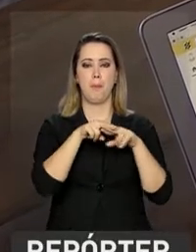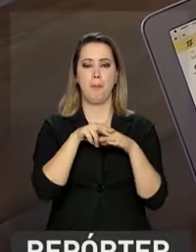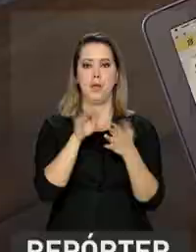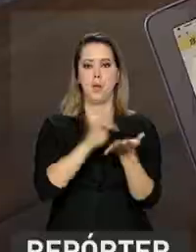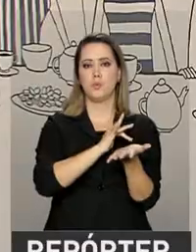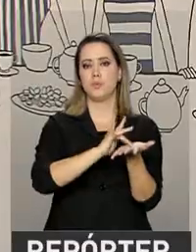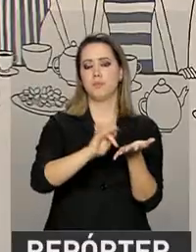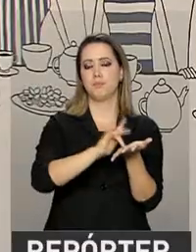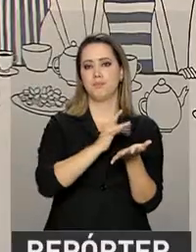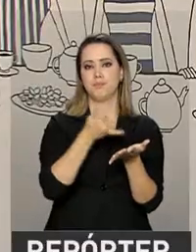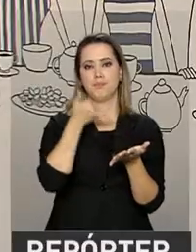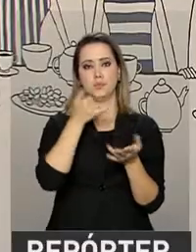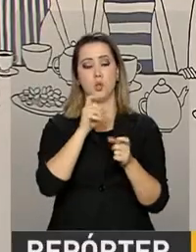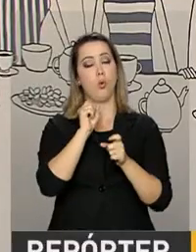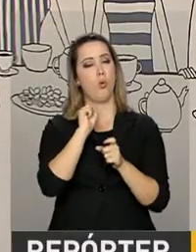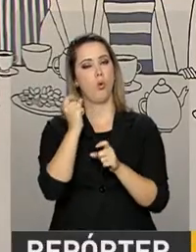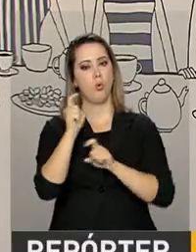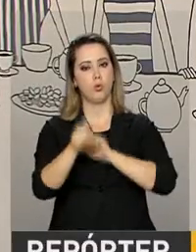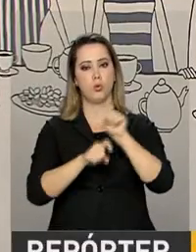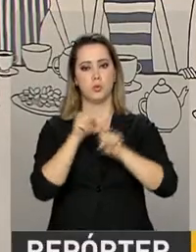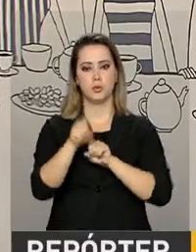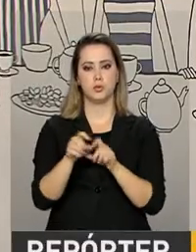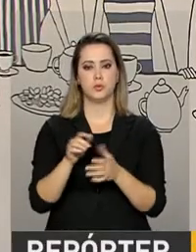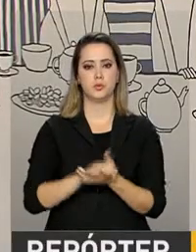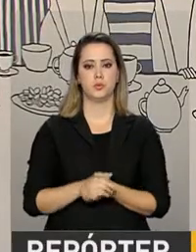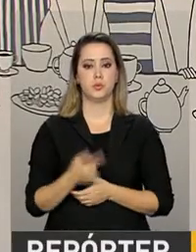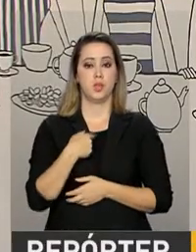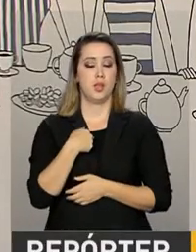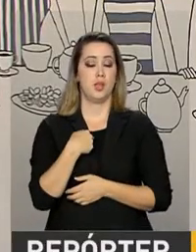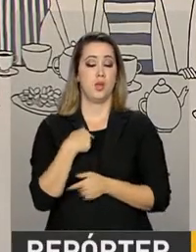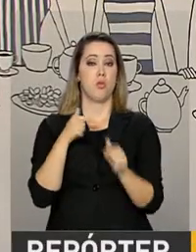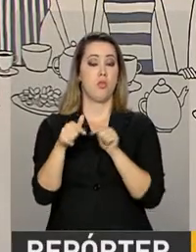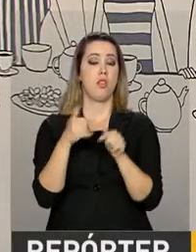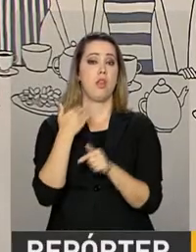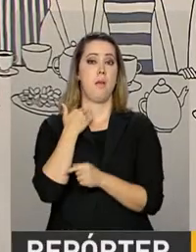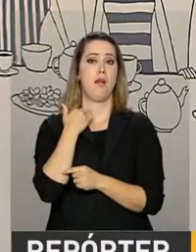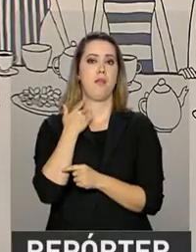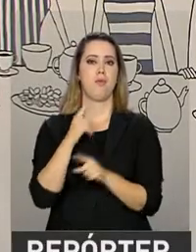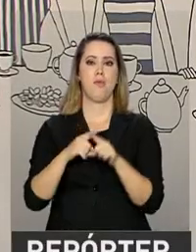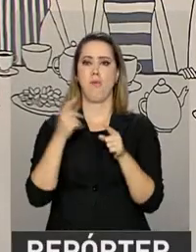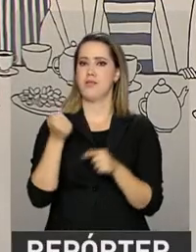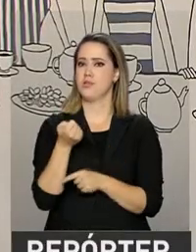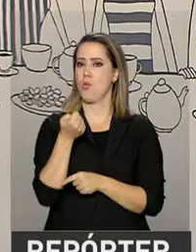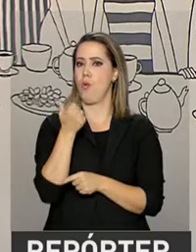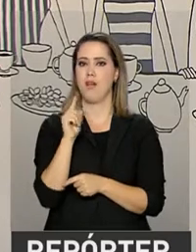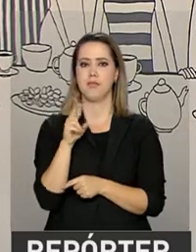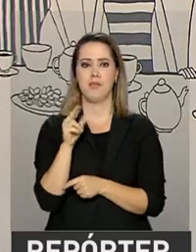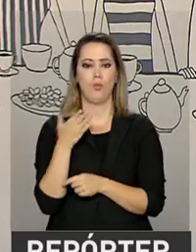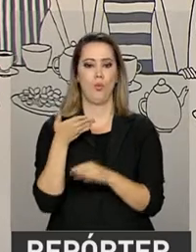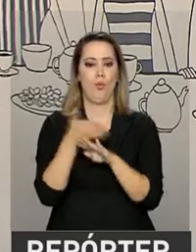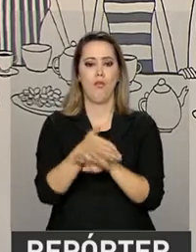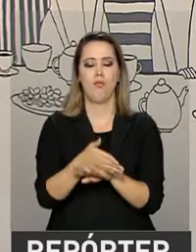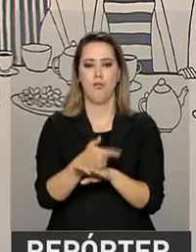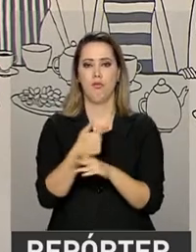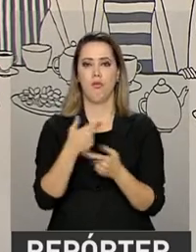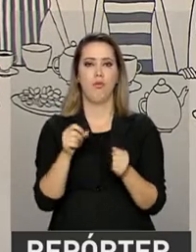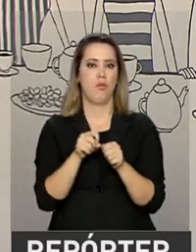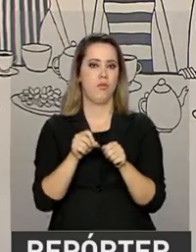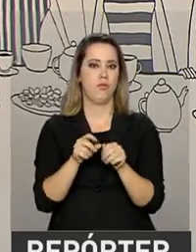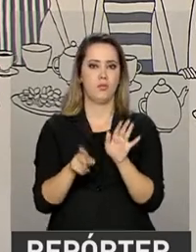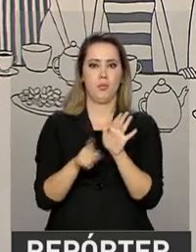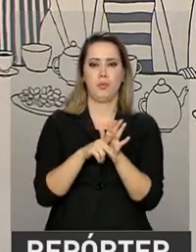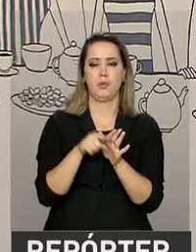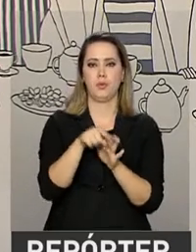computador apesar de bancária eu não quase não visitou a agência bancária são pouquíssimas as coisas que eu não consigo resolver